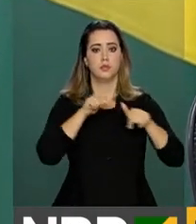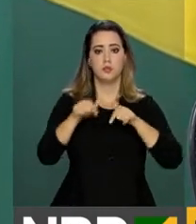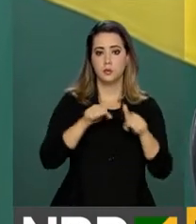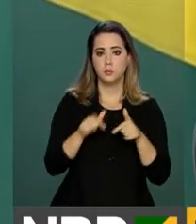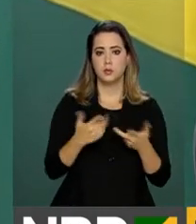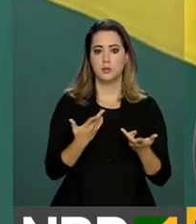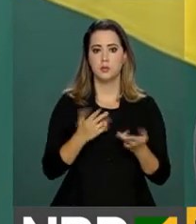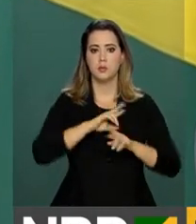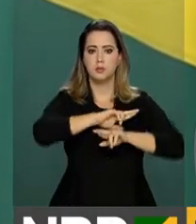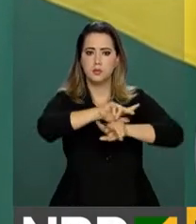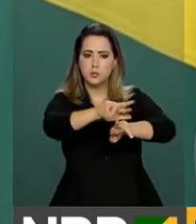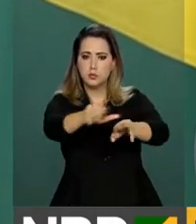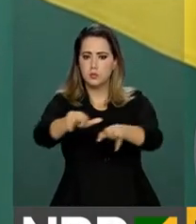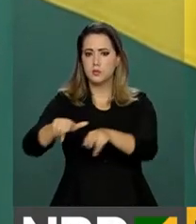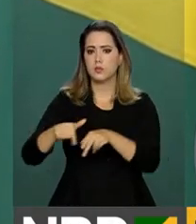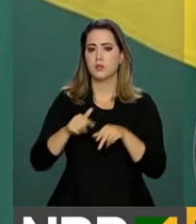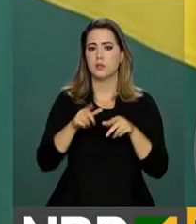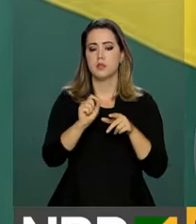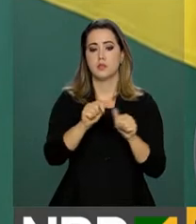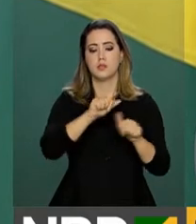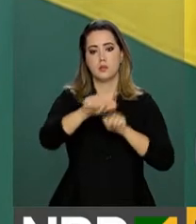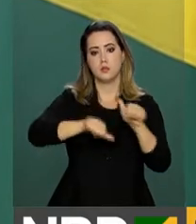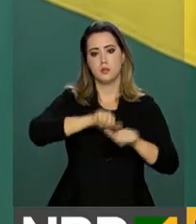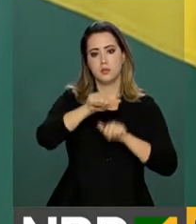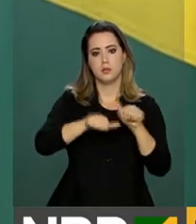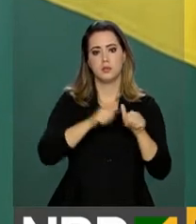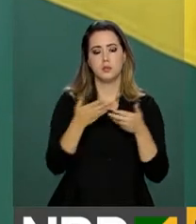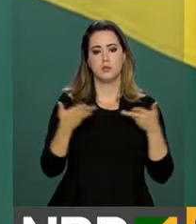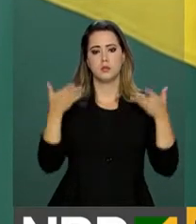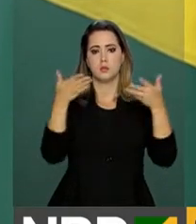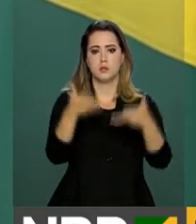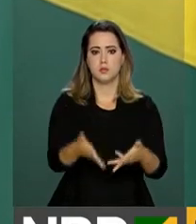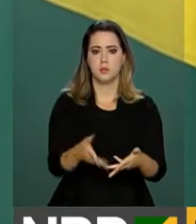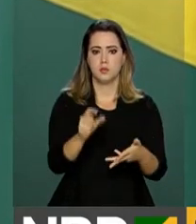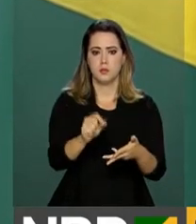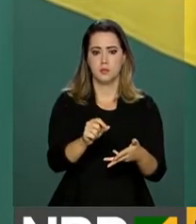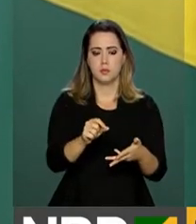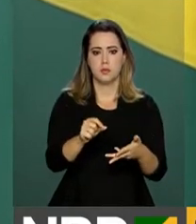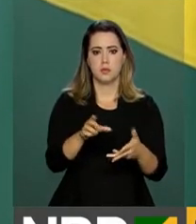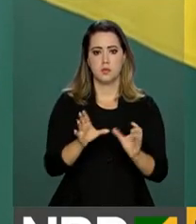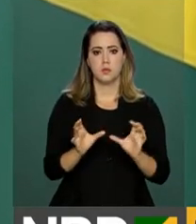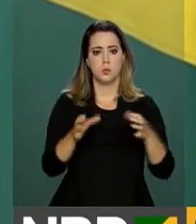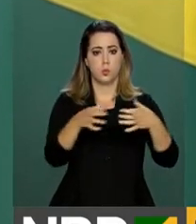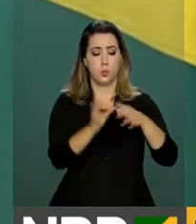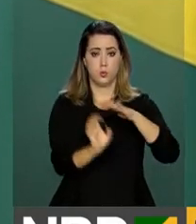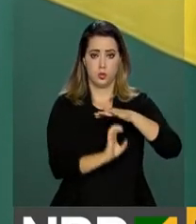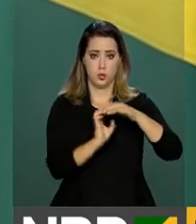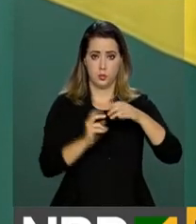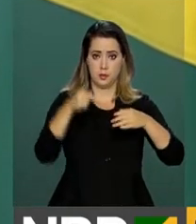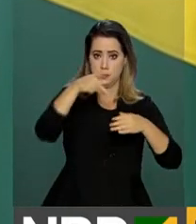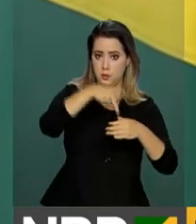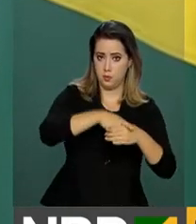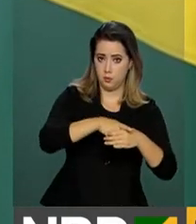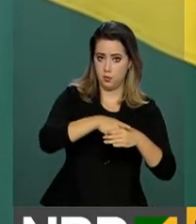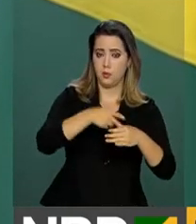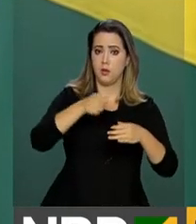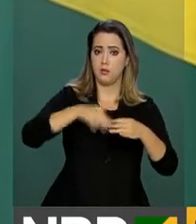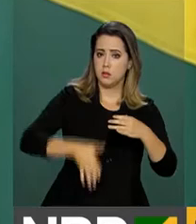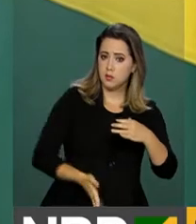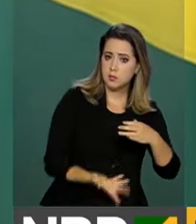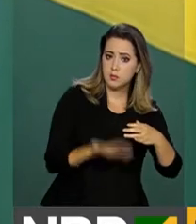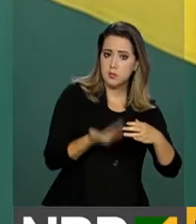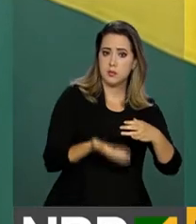a mudança o daquela participação obrigatória da petrobrás na exploração